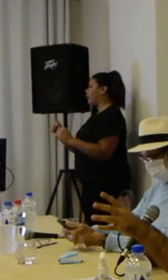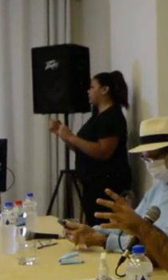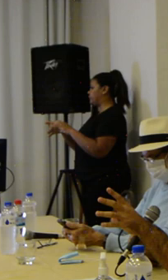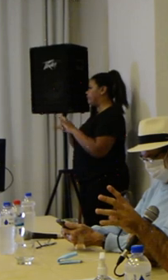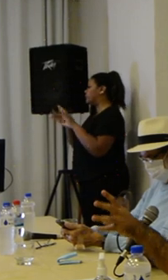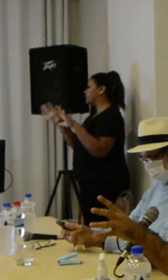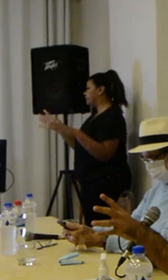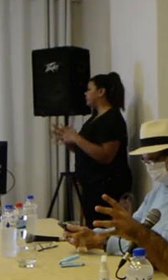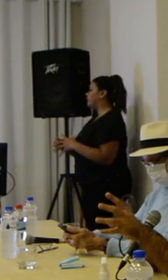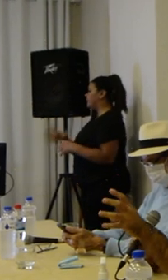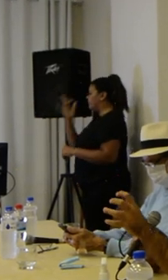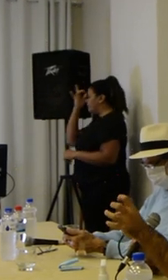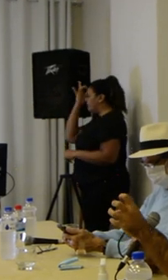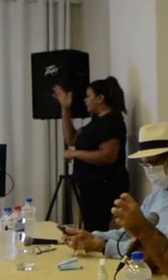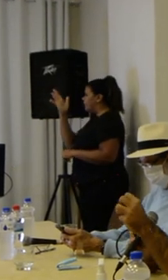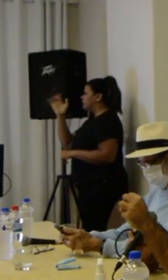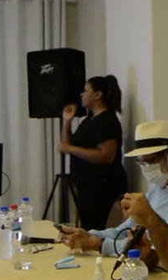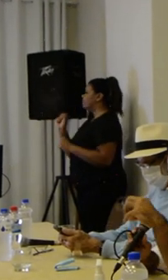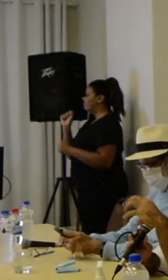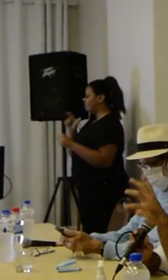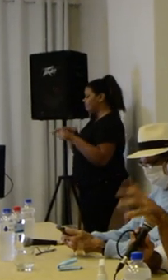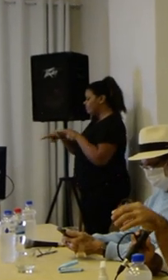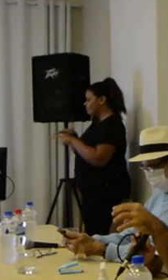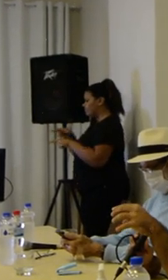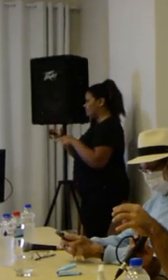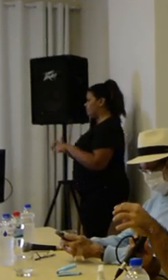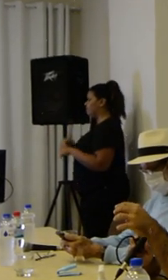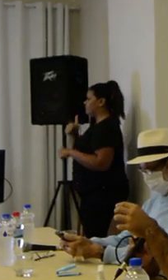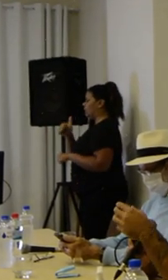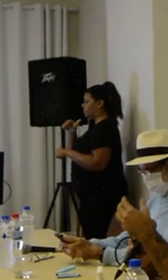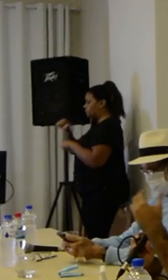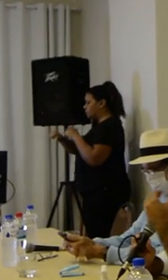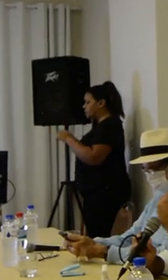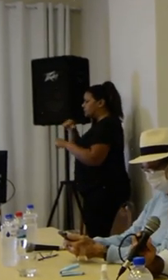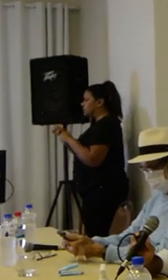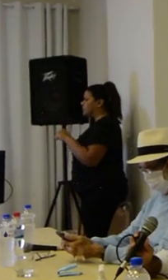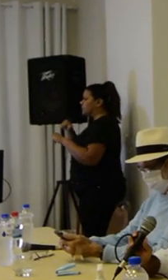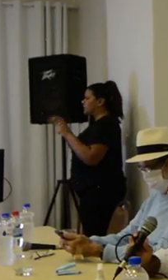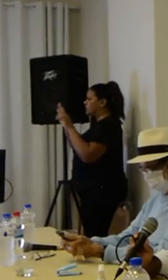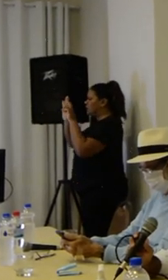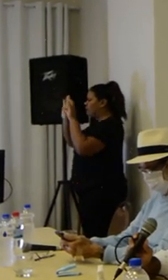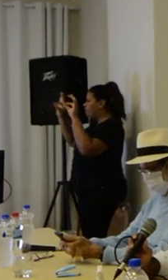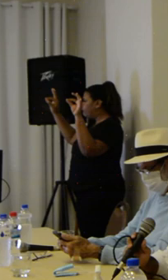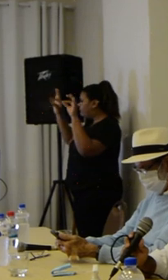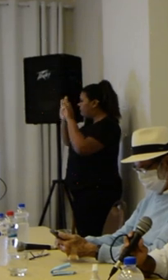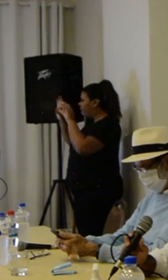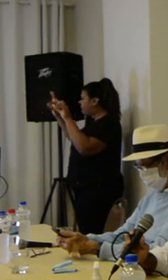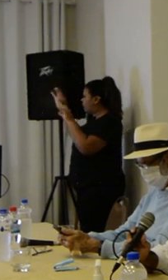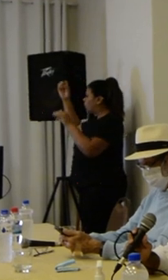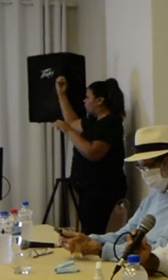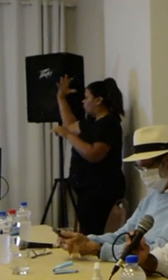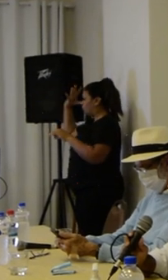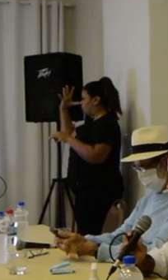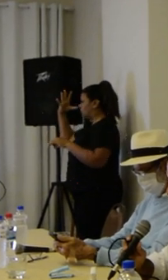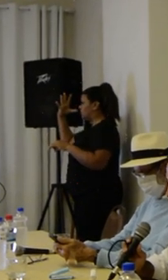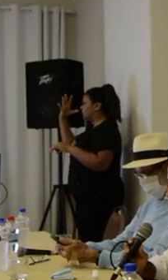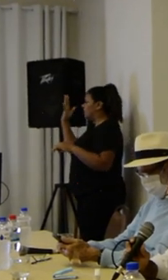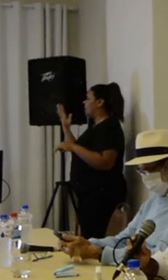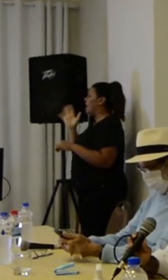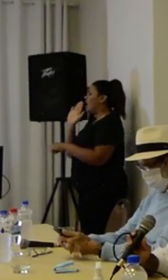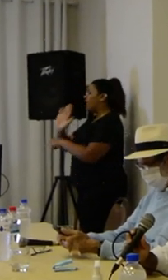essa facilidade para poder fazer essa manutenção e levar o serviço público,